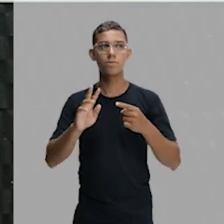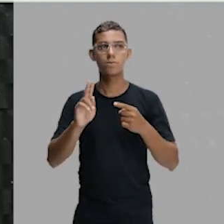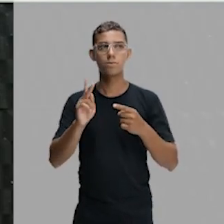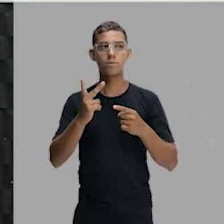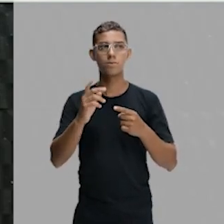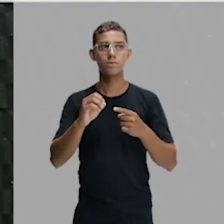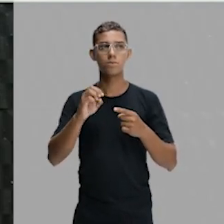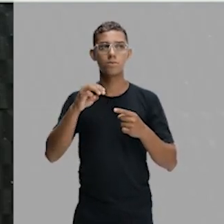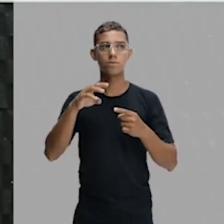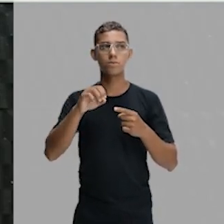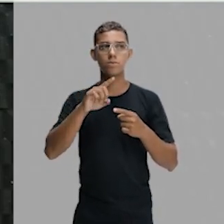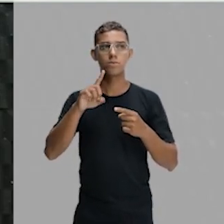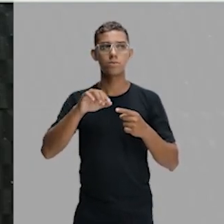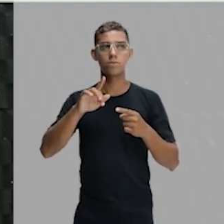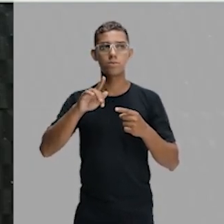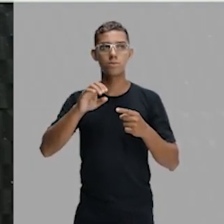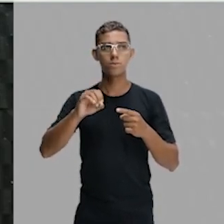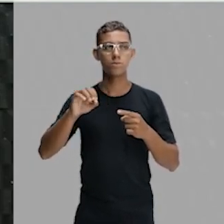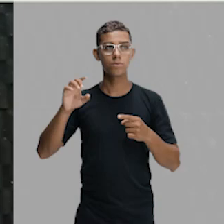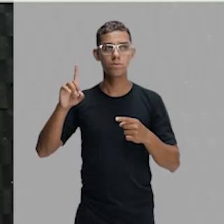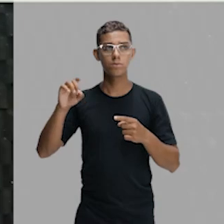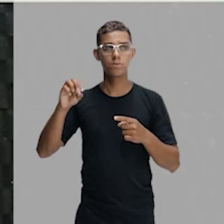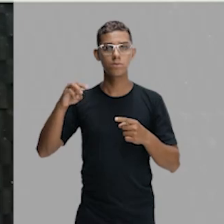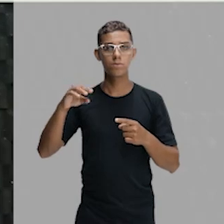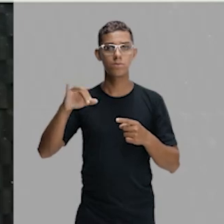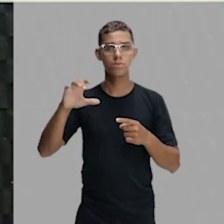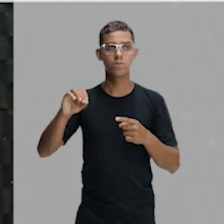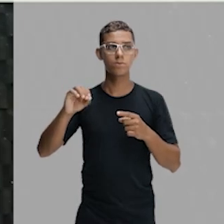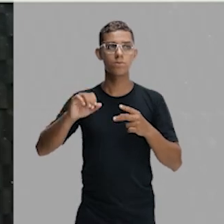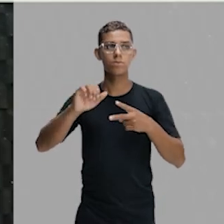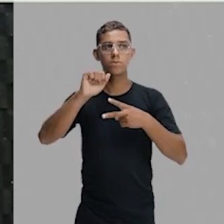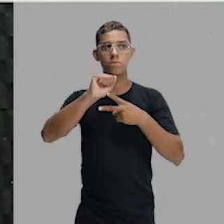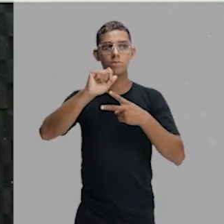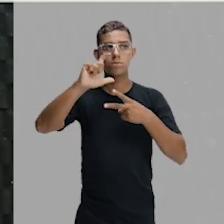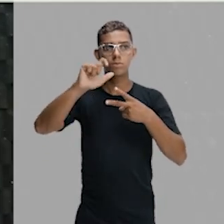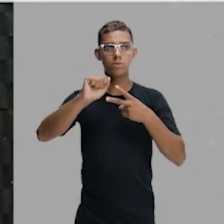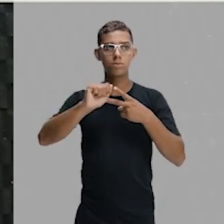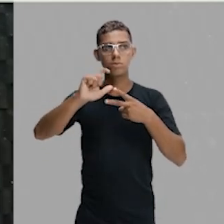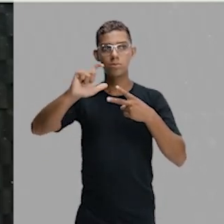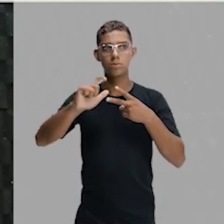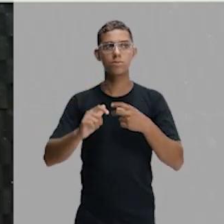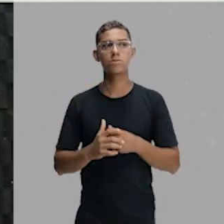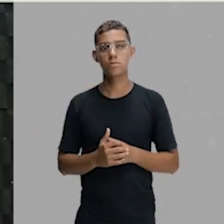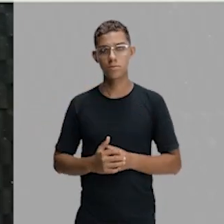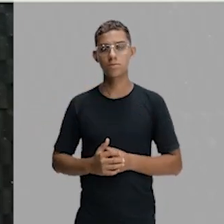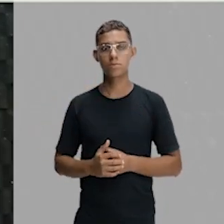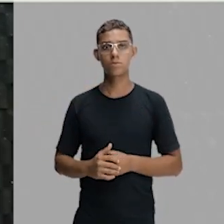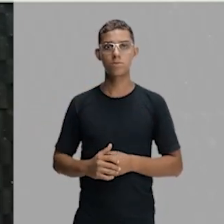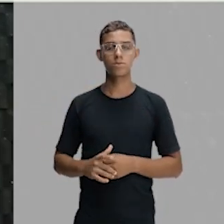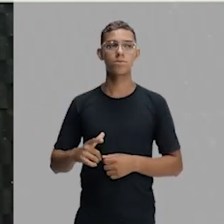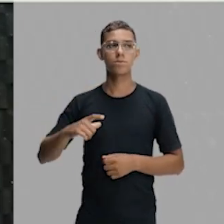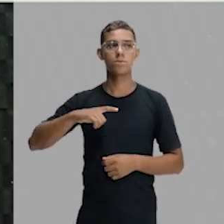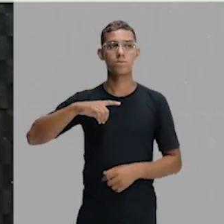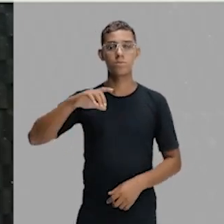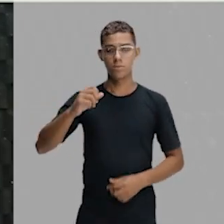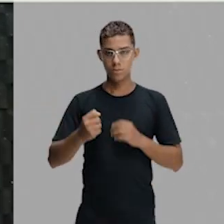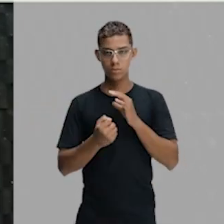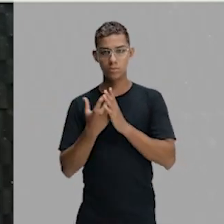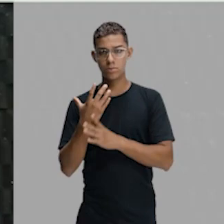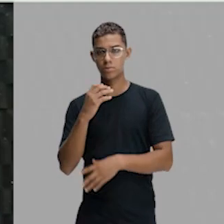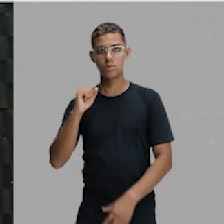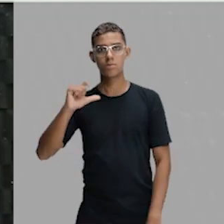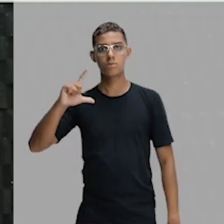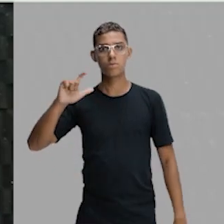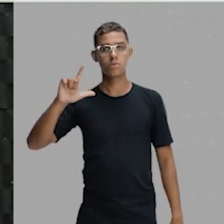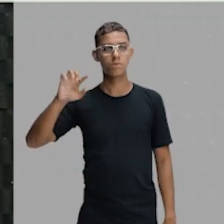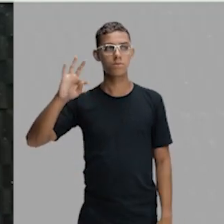e heterozigoto tem essa mesma característica aqui, planta alta. Então, isso aqui